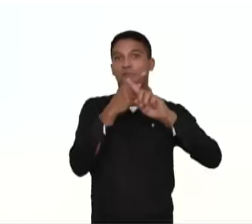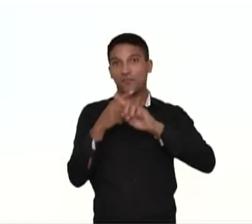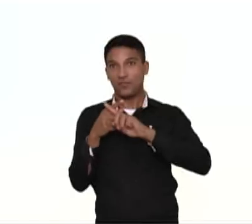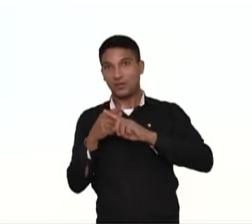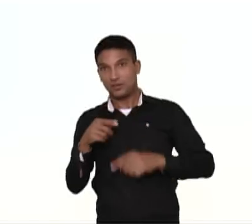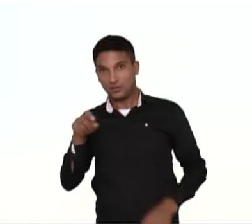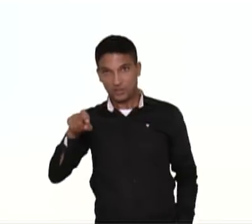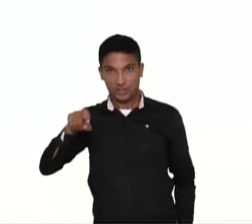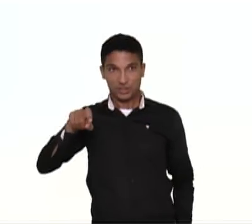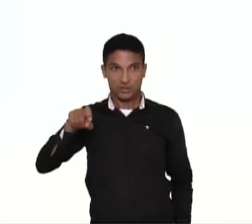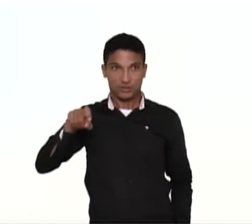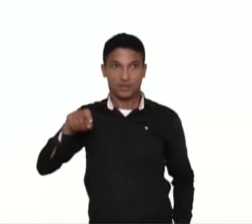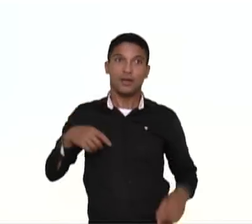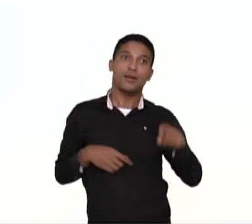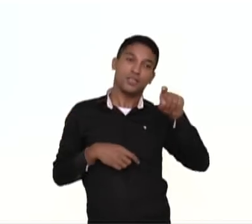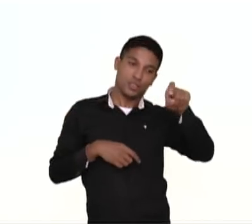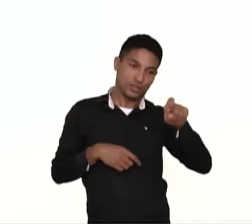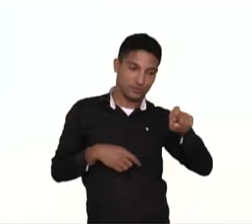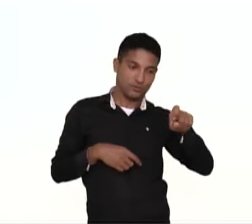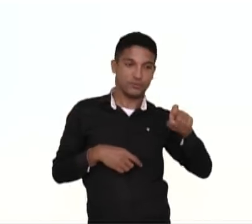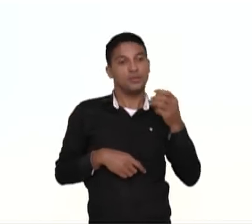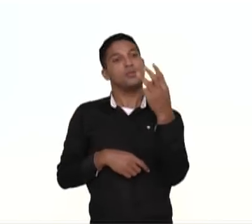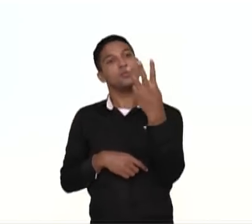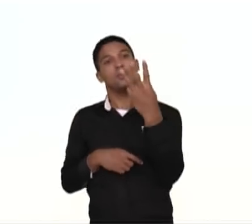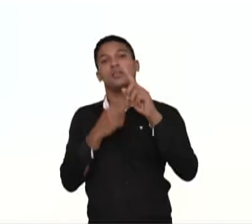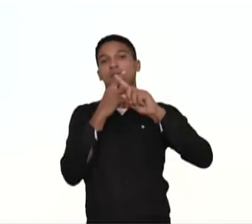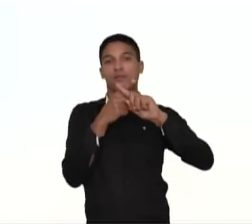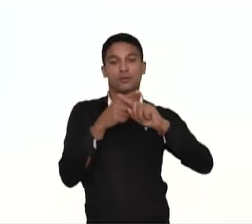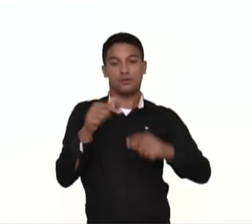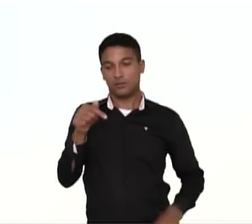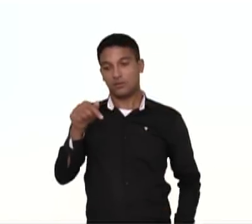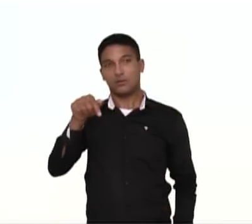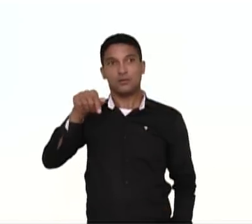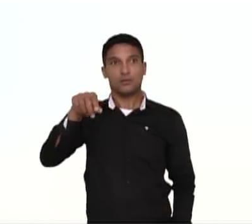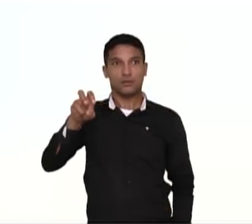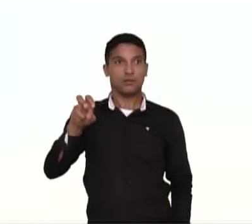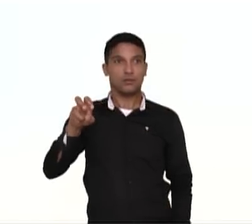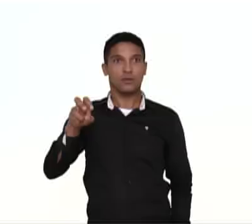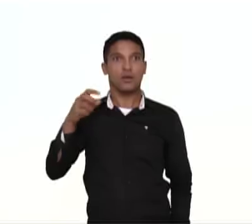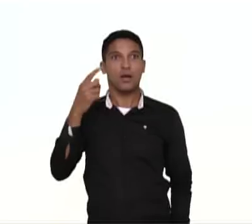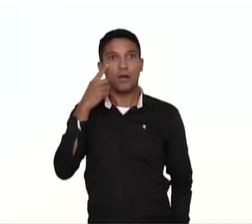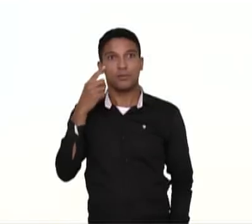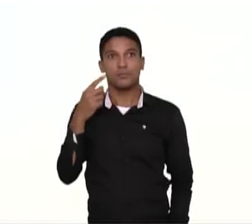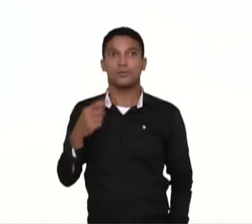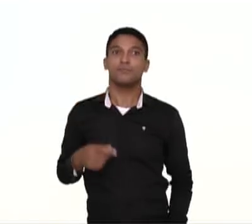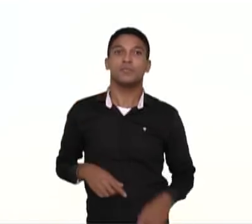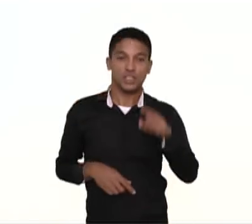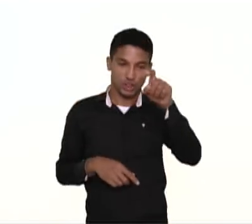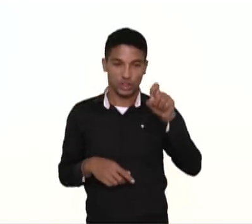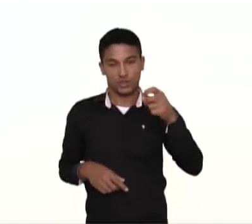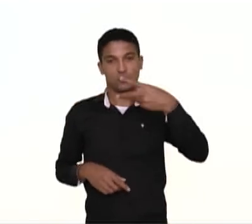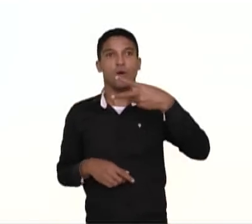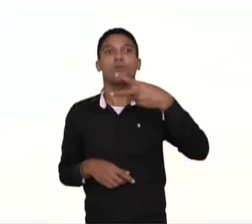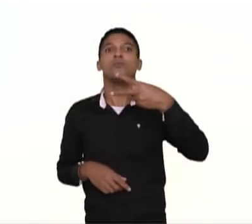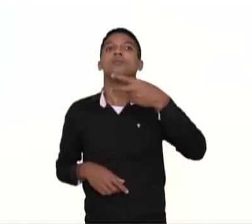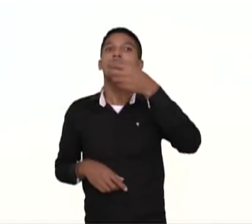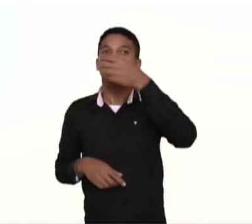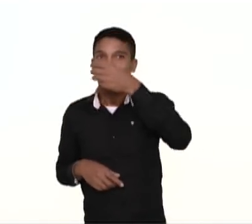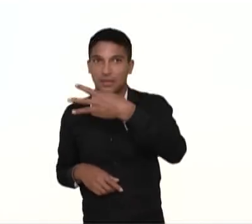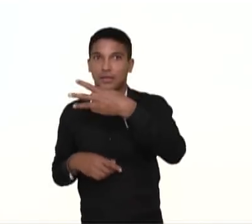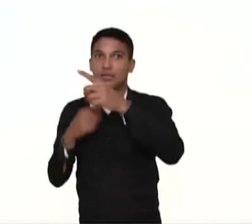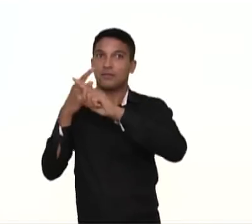tenho x, e 3 vezes 75 eu tenho essa multiplicaçãozinha aqui. 3 vezes